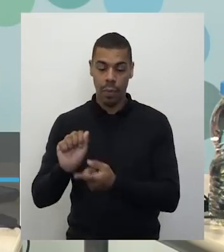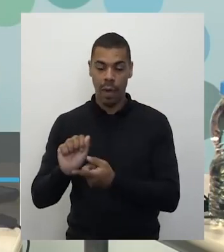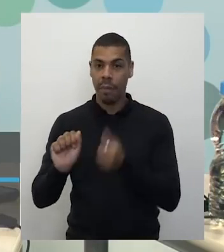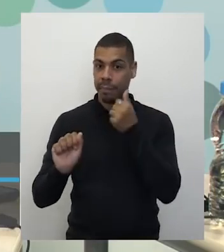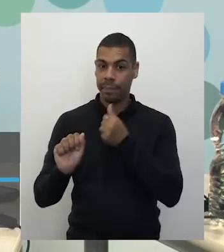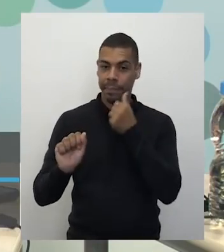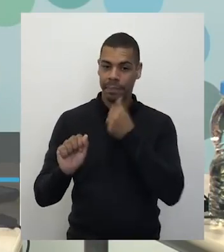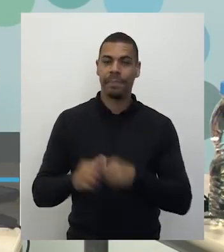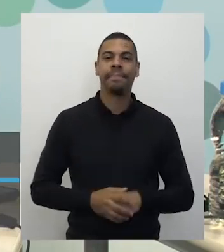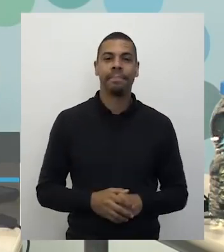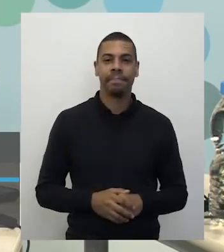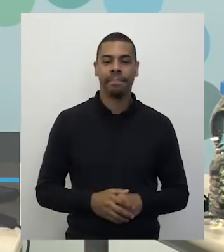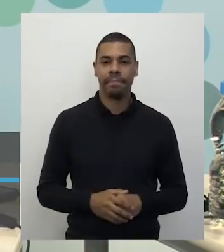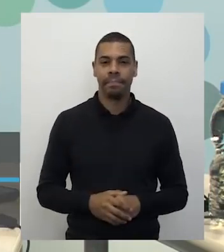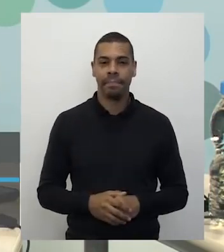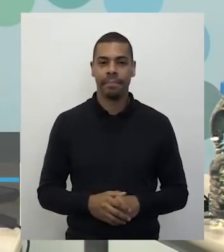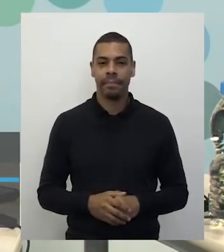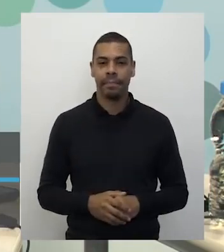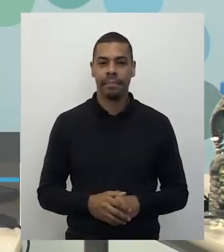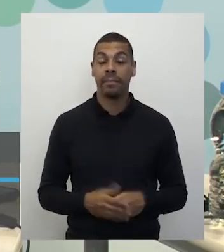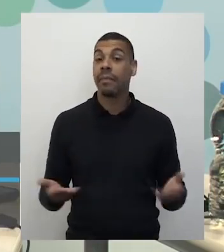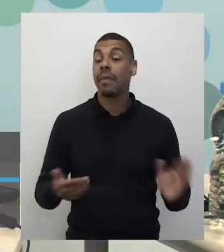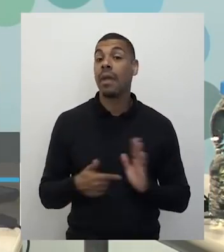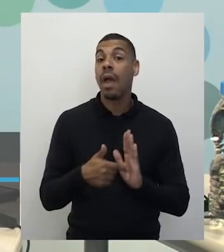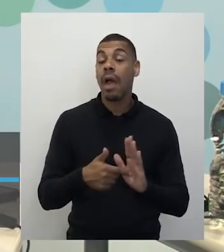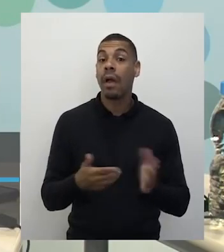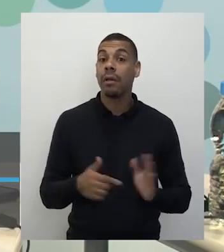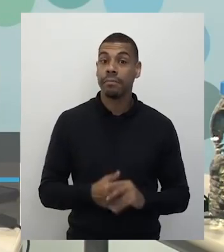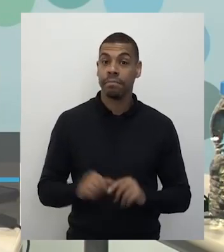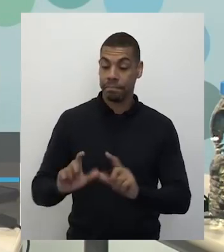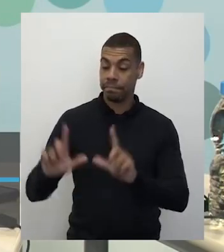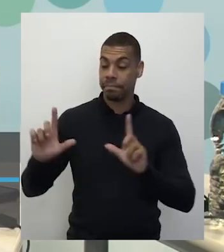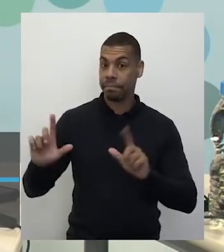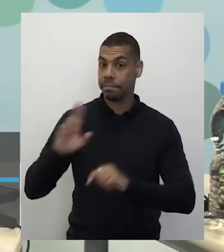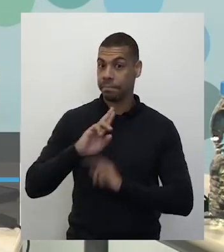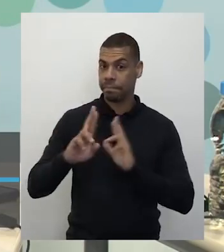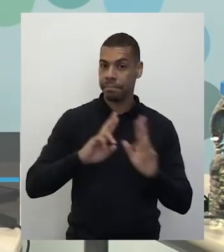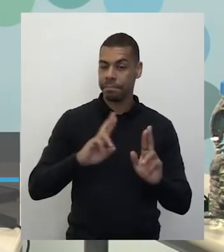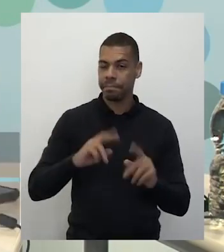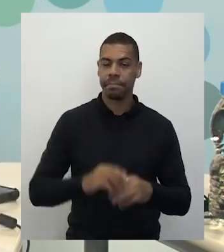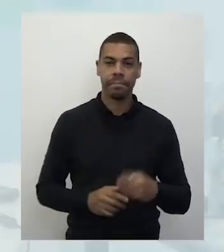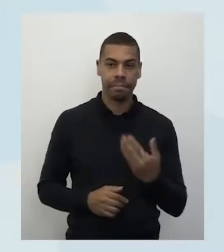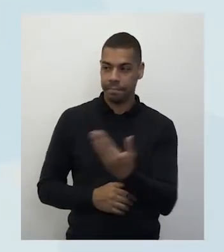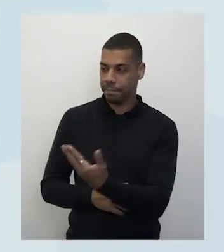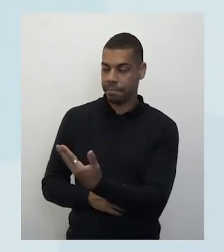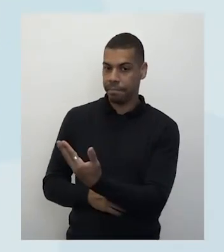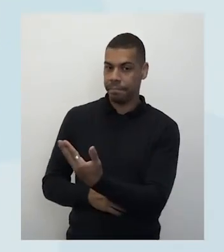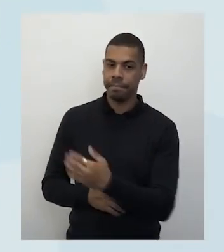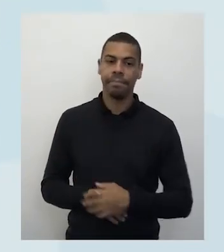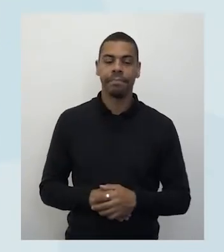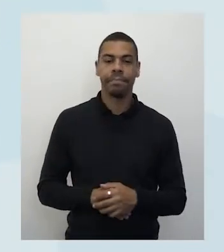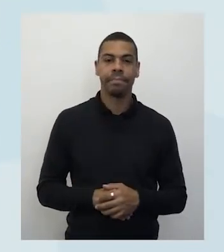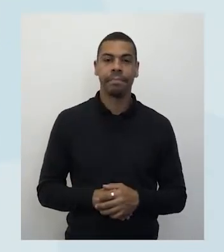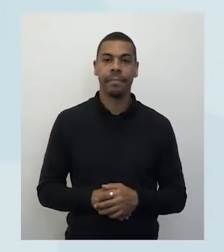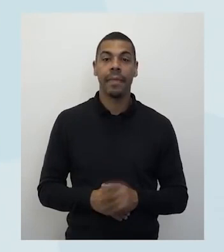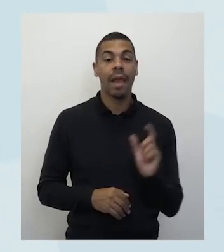tá pedindo um beijo. Beijo, Isabelle. Então é o seguinte, meus amores, vamos lá verificar as respostas. Aí, a palavra pão é um